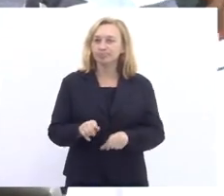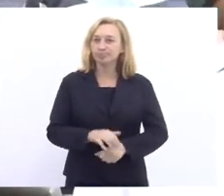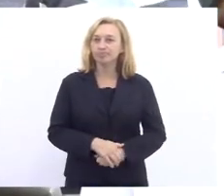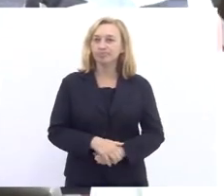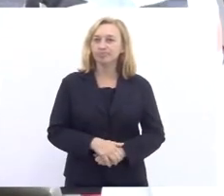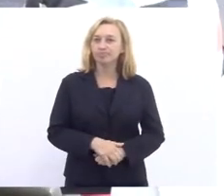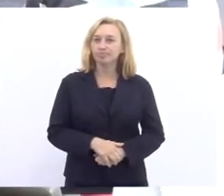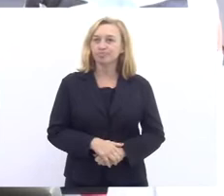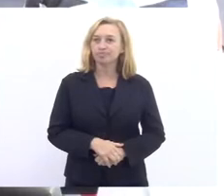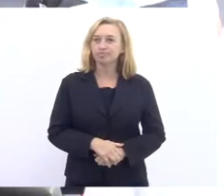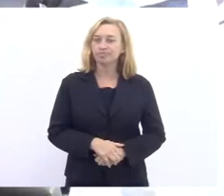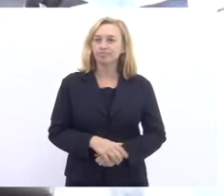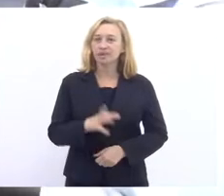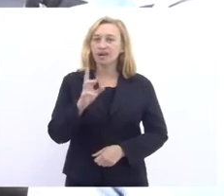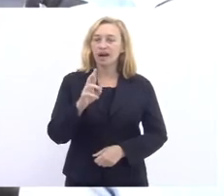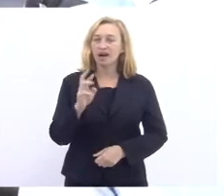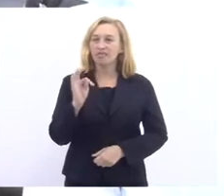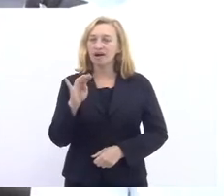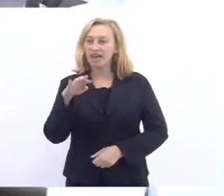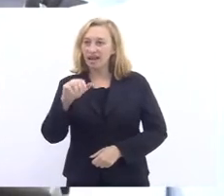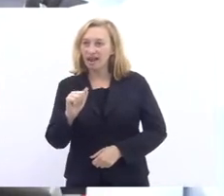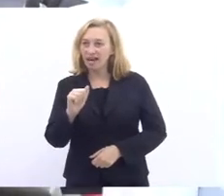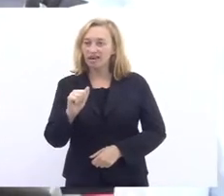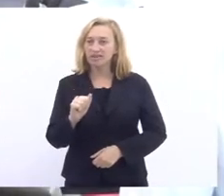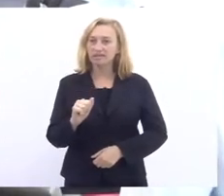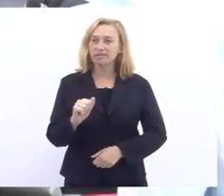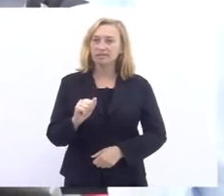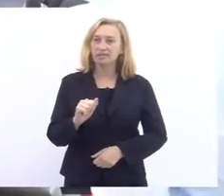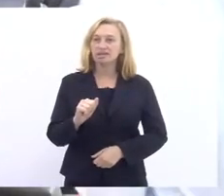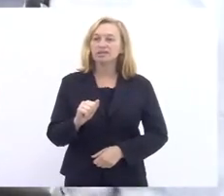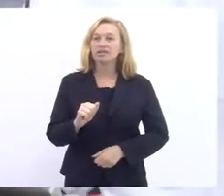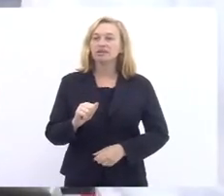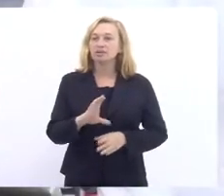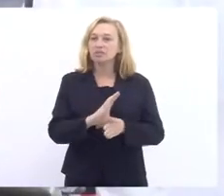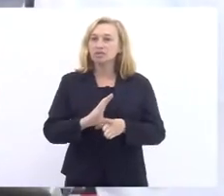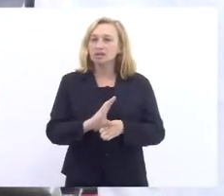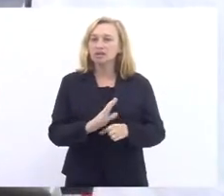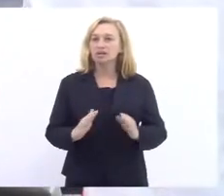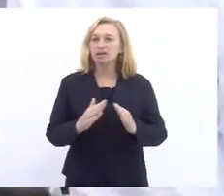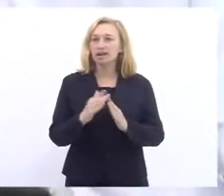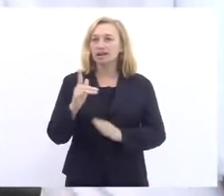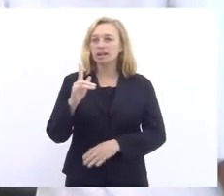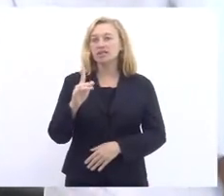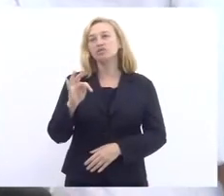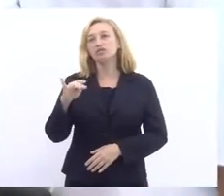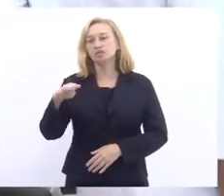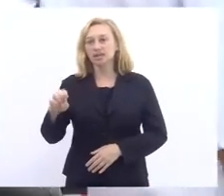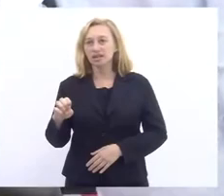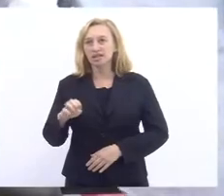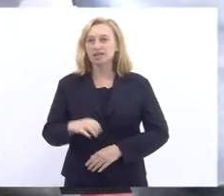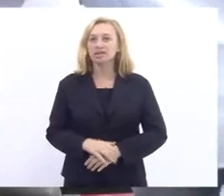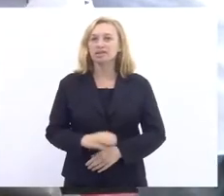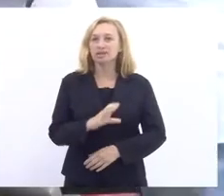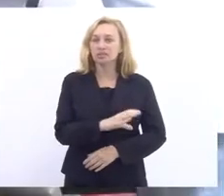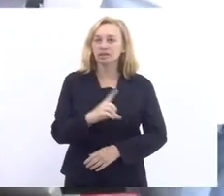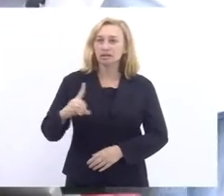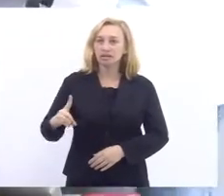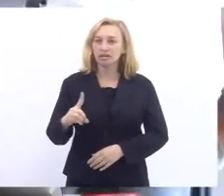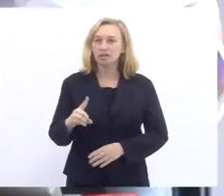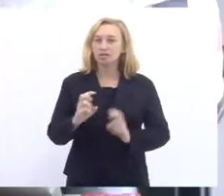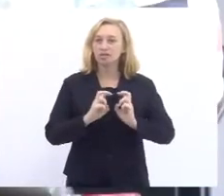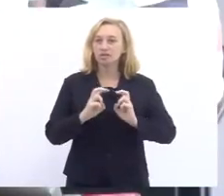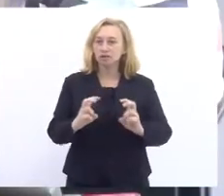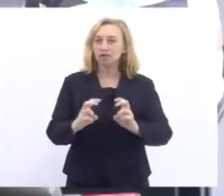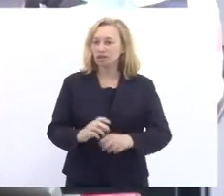a nossa querida Rafaela Albergaria integrante Total conselho deliberativo da cada Fluminense coordenador do Observatório dos